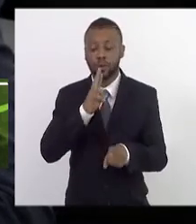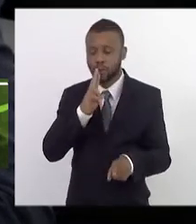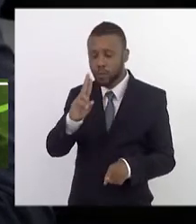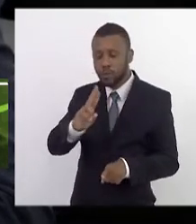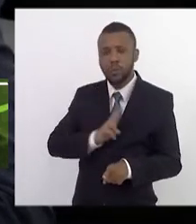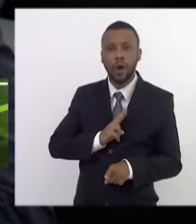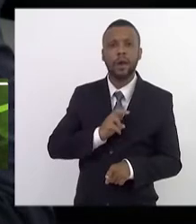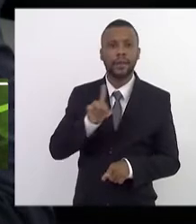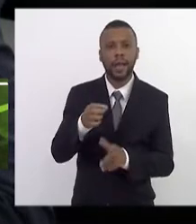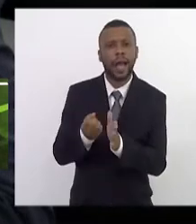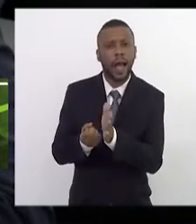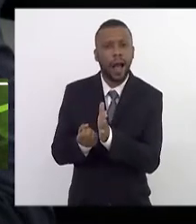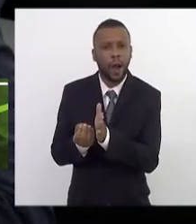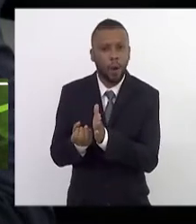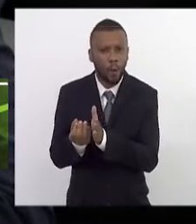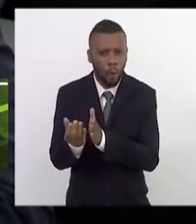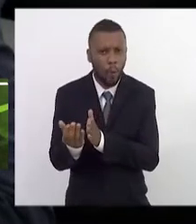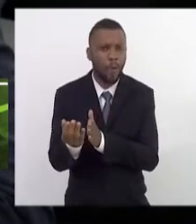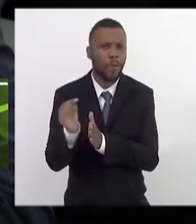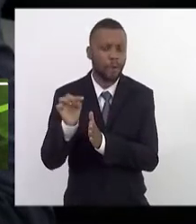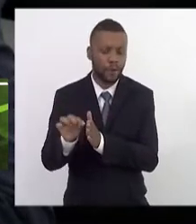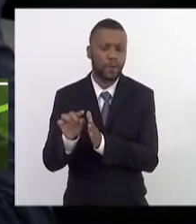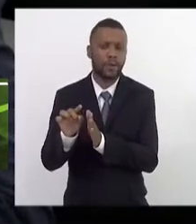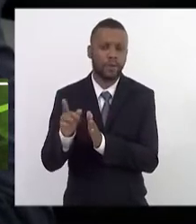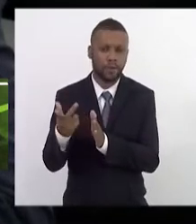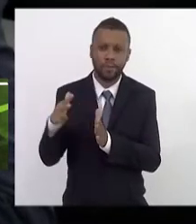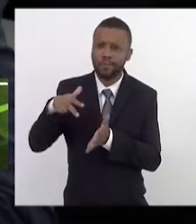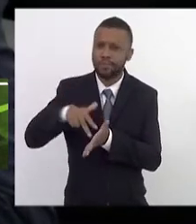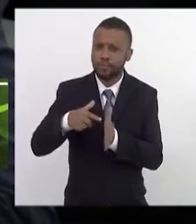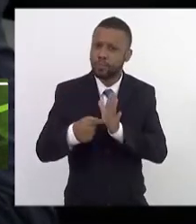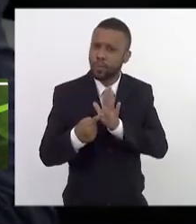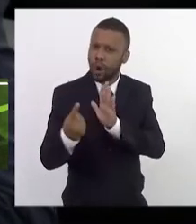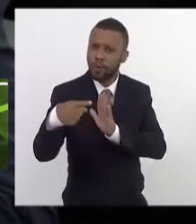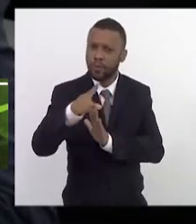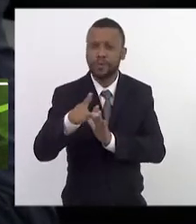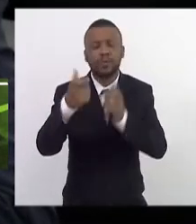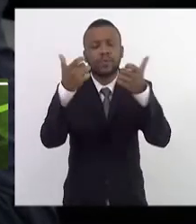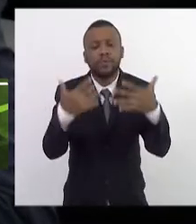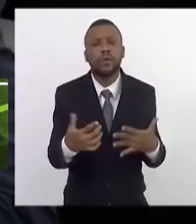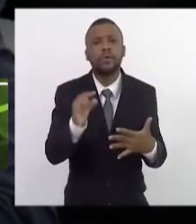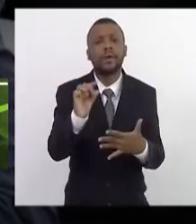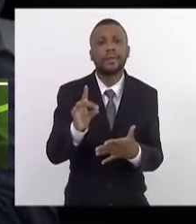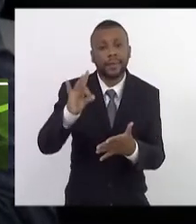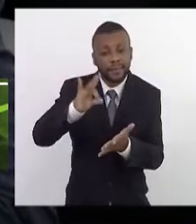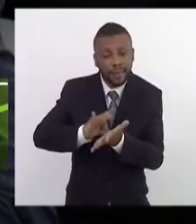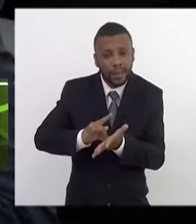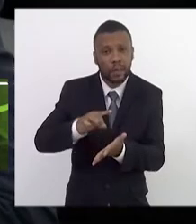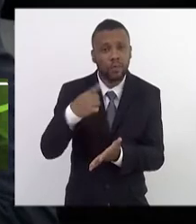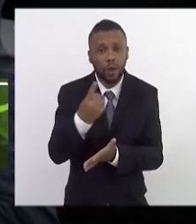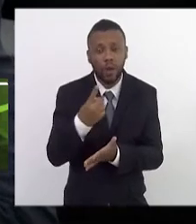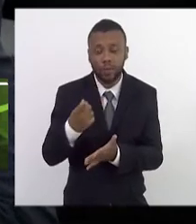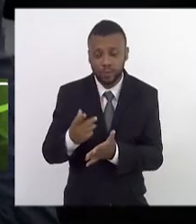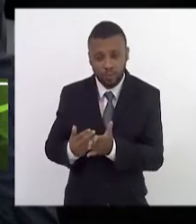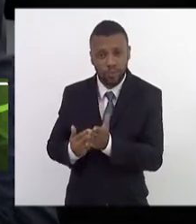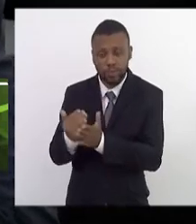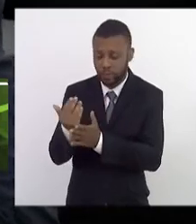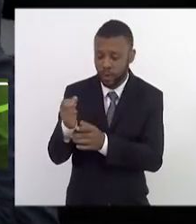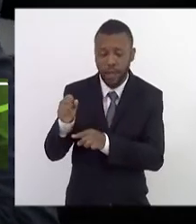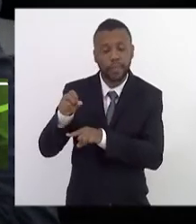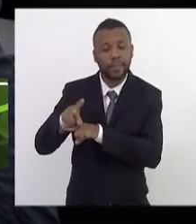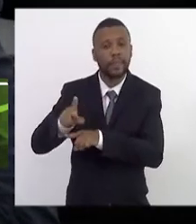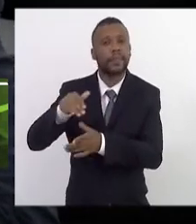Globo, que eu trago aqui para os senhores, é dizer o seguinte, que, na verdade, quando a gente pega a secretaria, quando eu entrei na